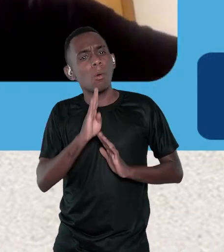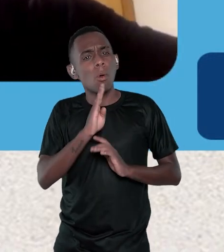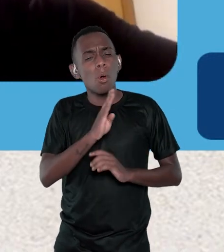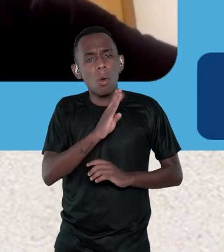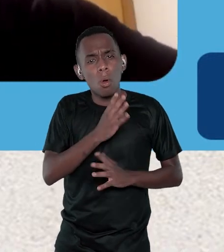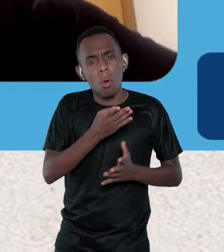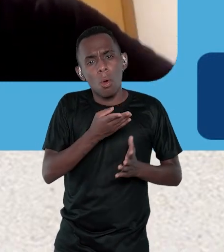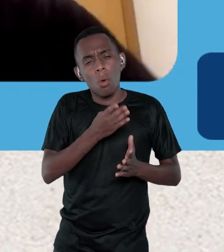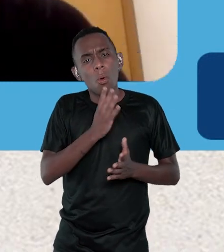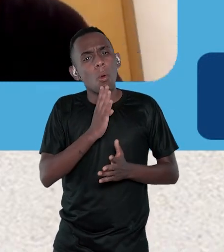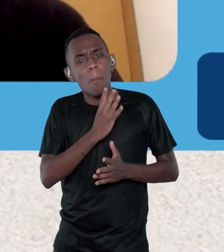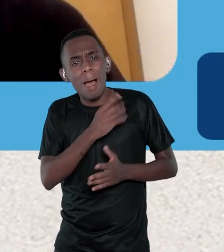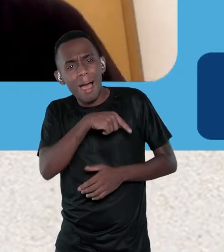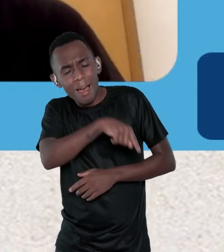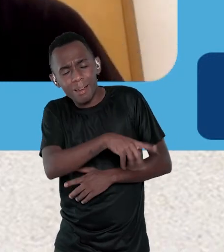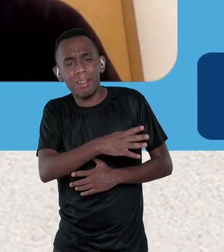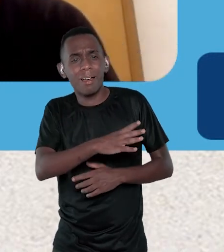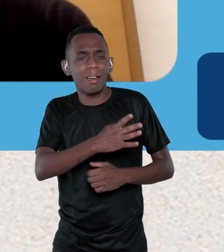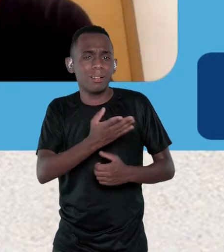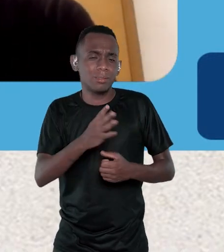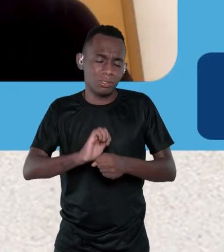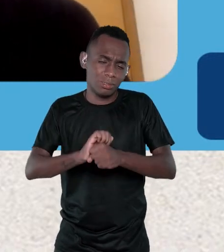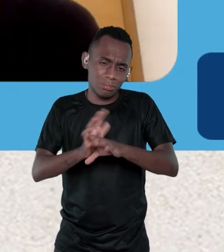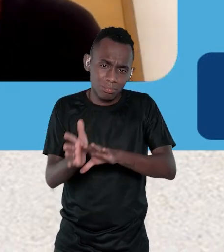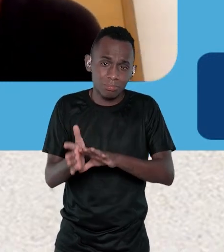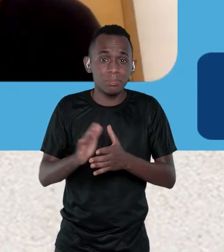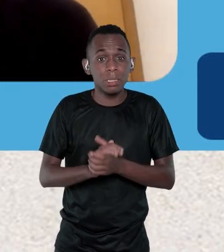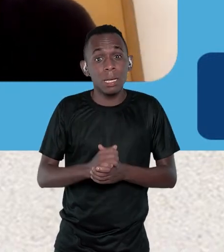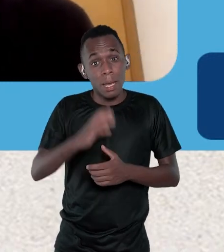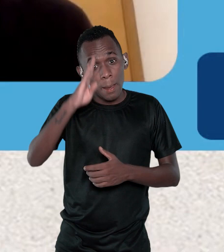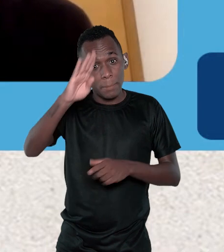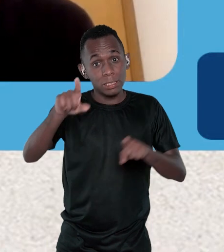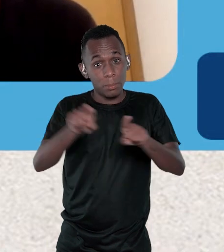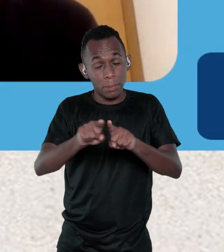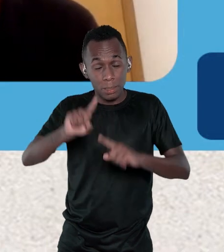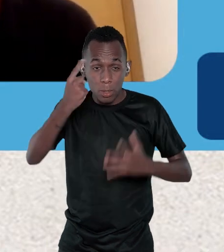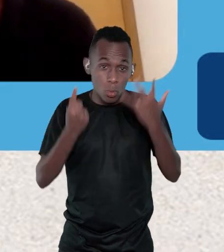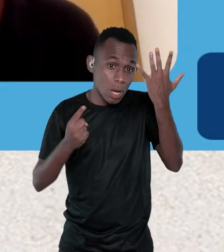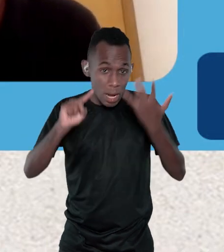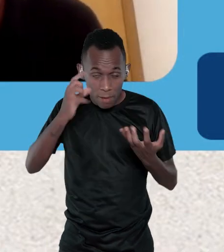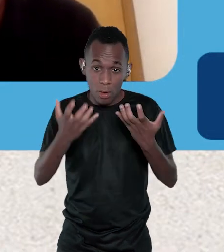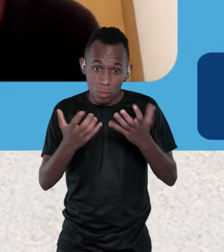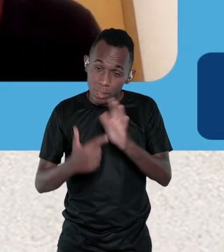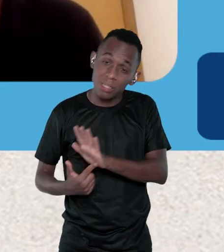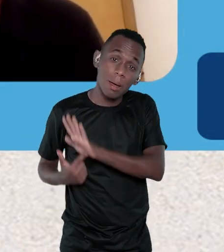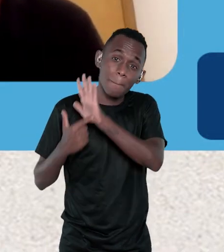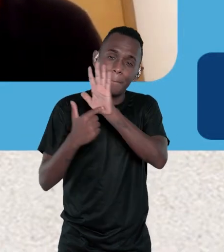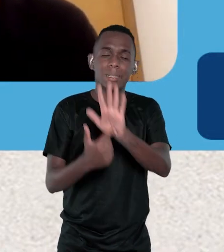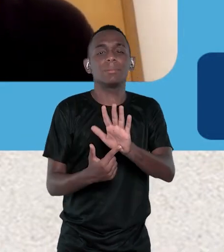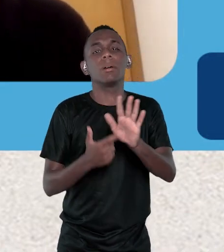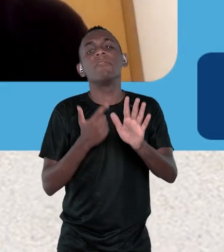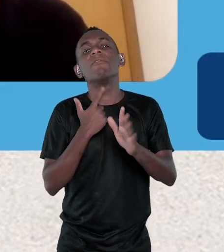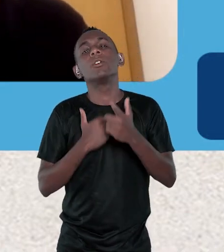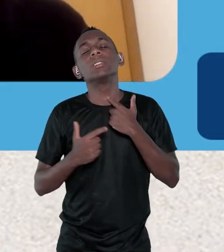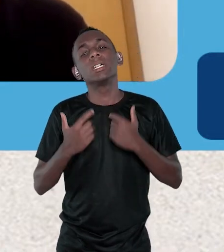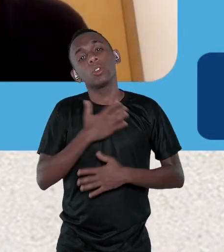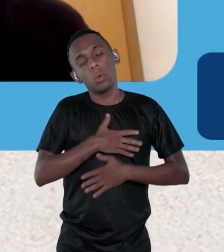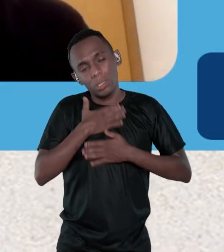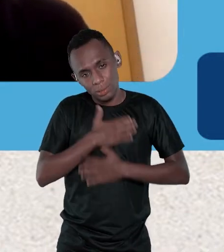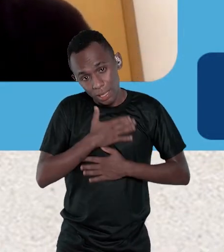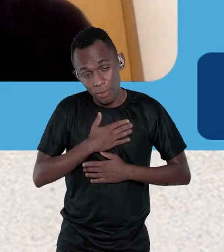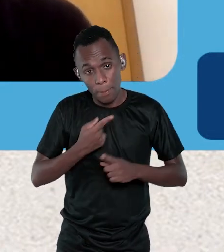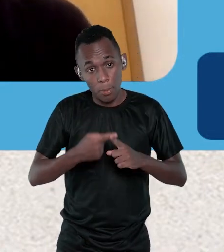nos cabarés lá de Montes Claros e tocar principalmente no carnaval.